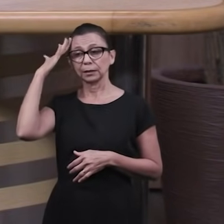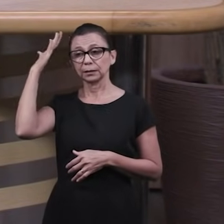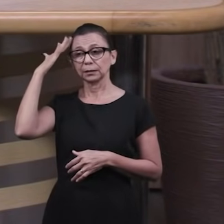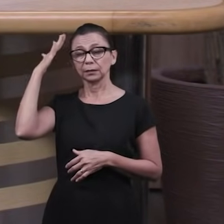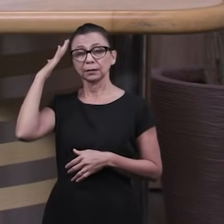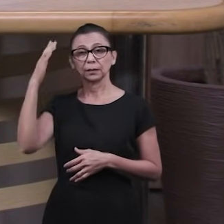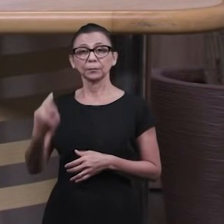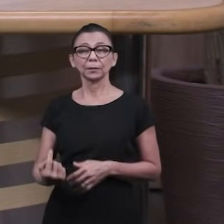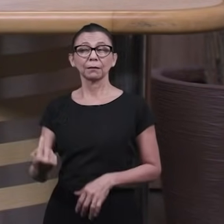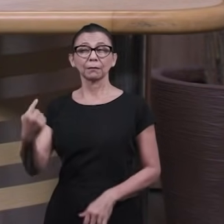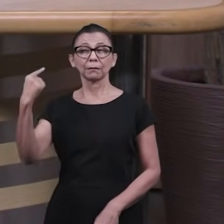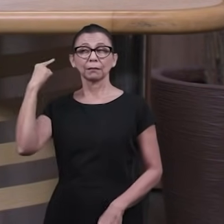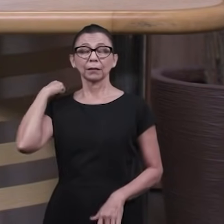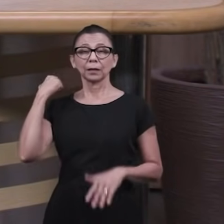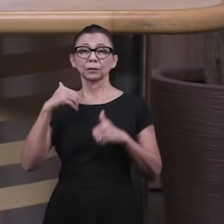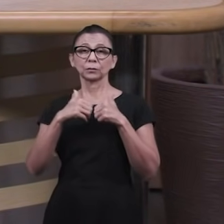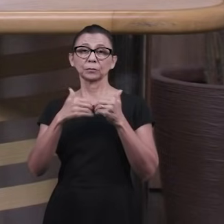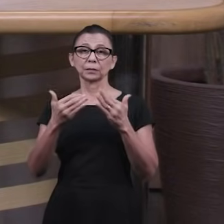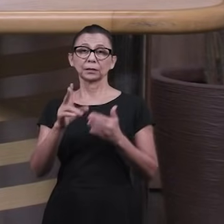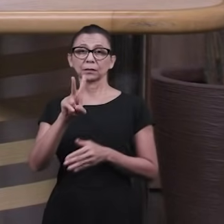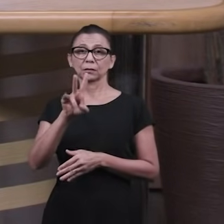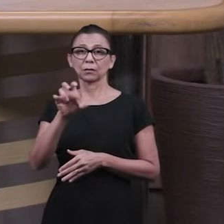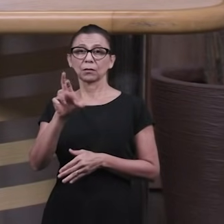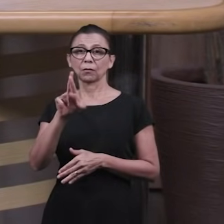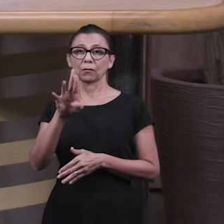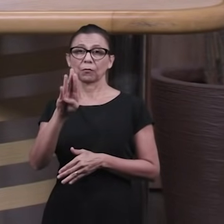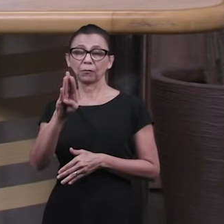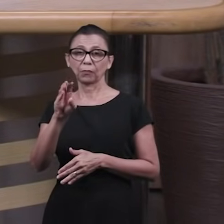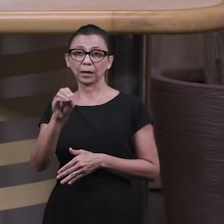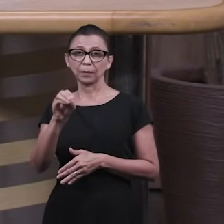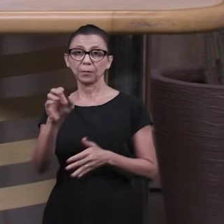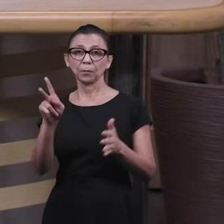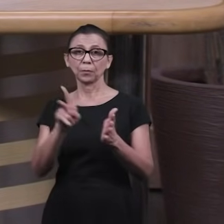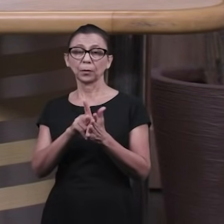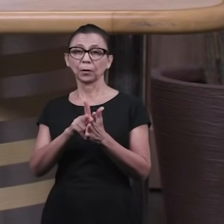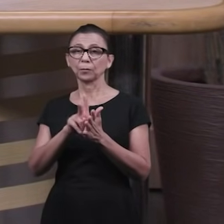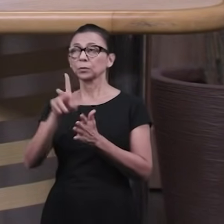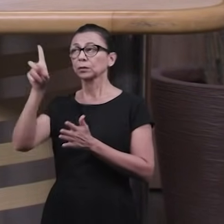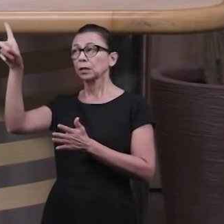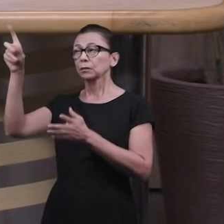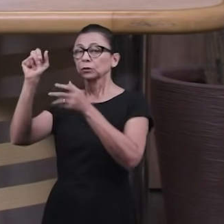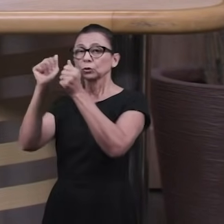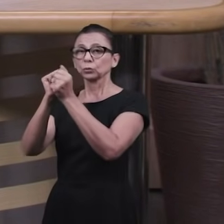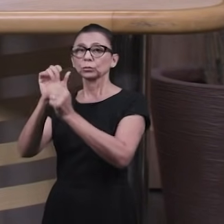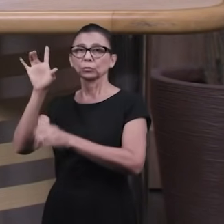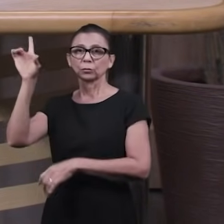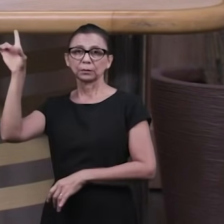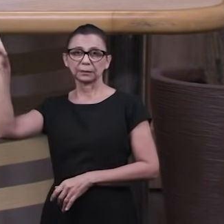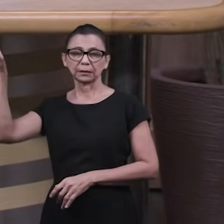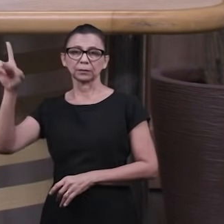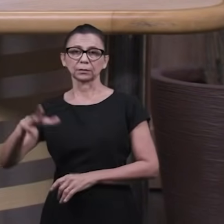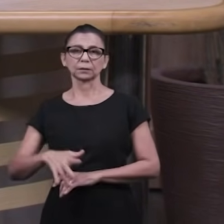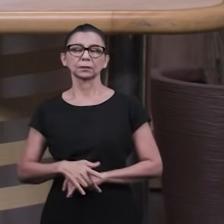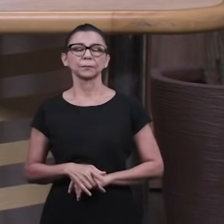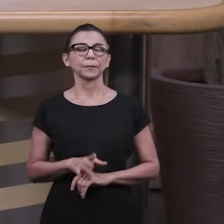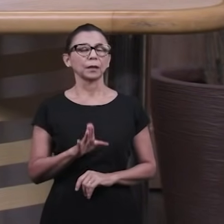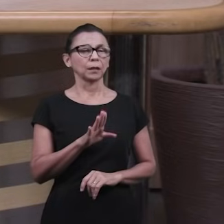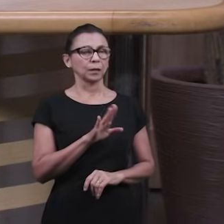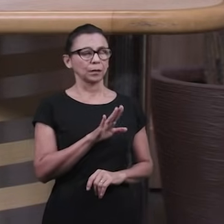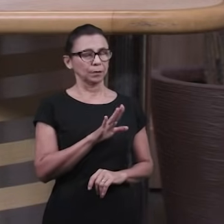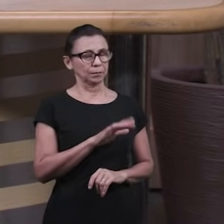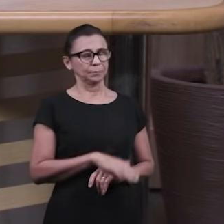princípio era o Verbo, e o Verbo era Deus, e o Verbo estava com Deus. O projeto há uma